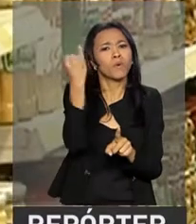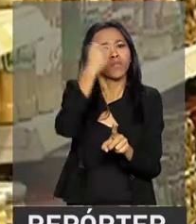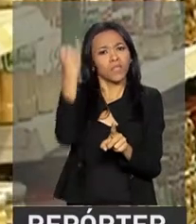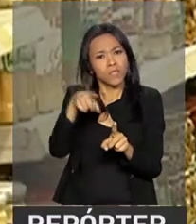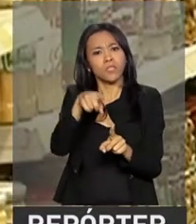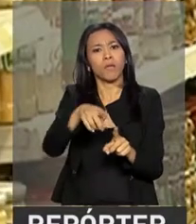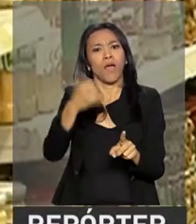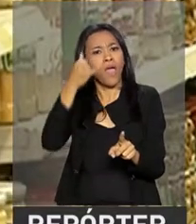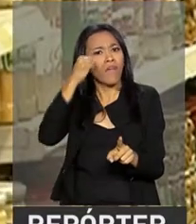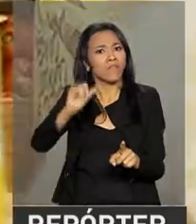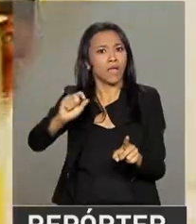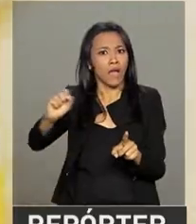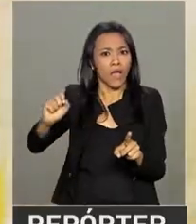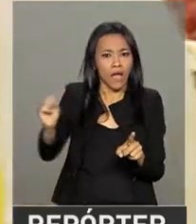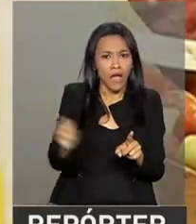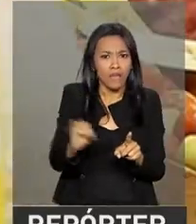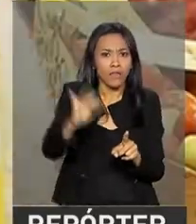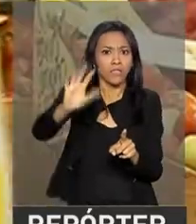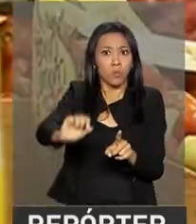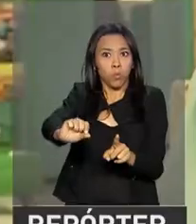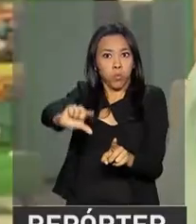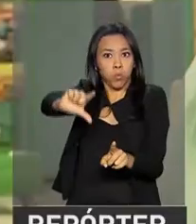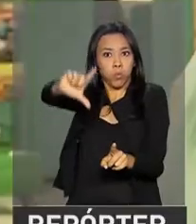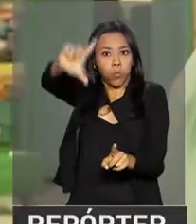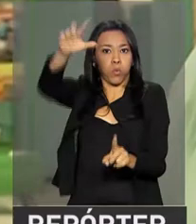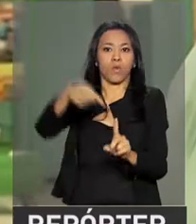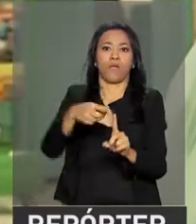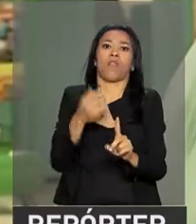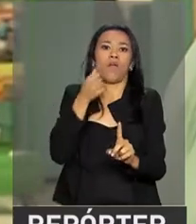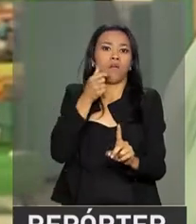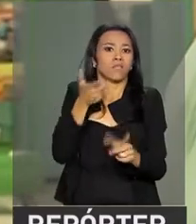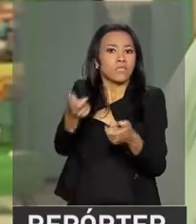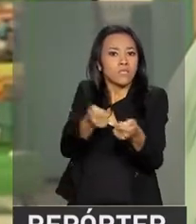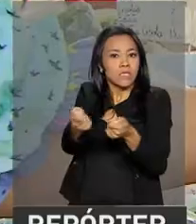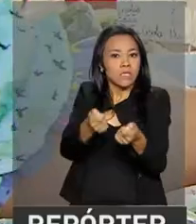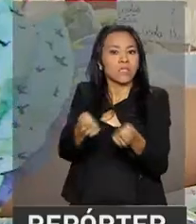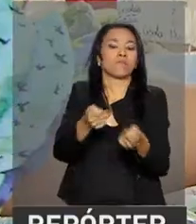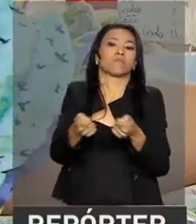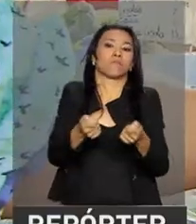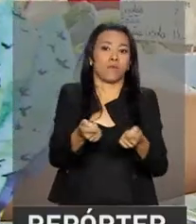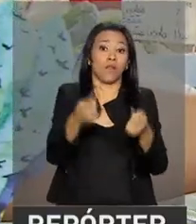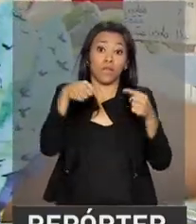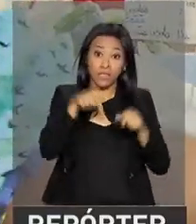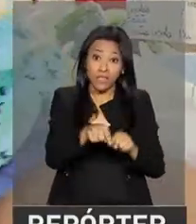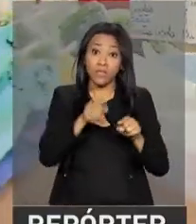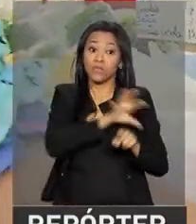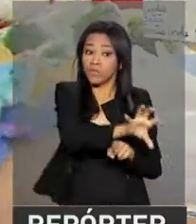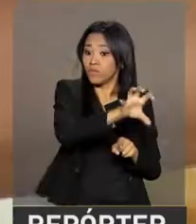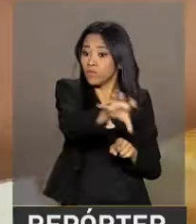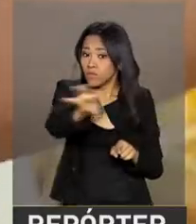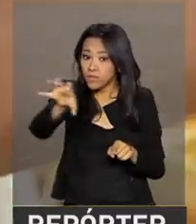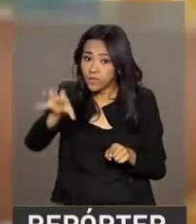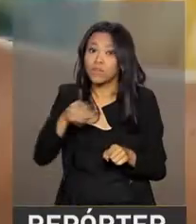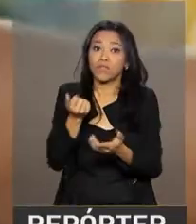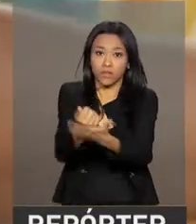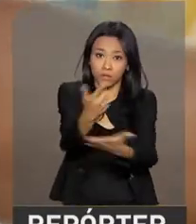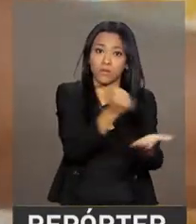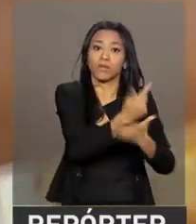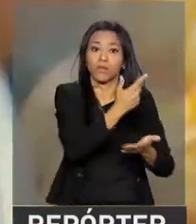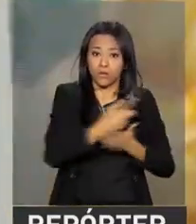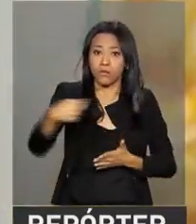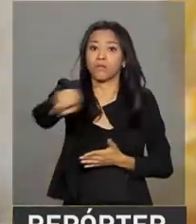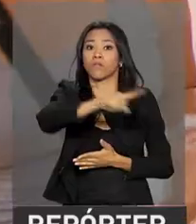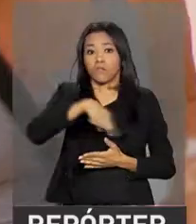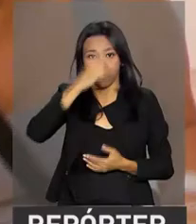está abaixo de dois e meio por cento no acumulado dos últimos 12 meses e tem impacto direto sobre o poder de compra da